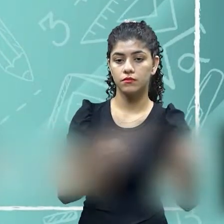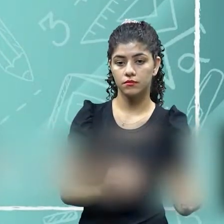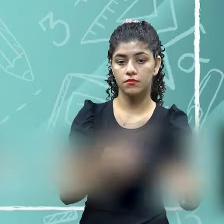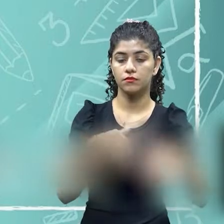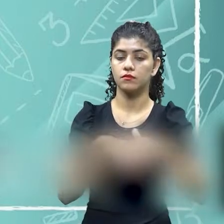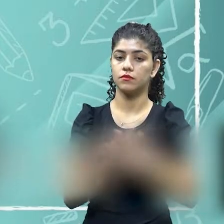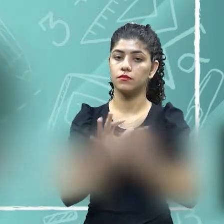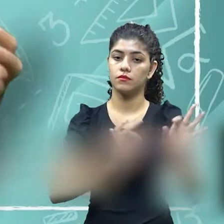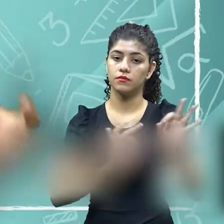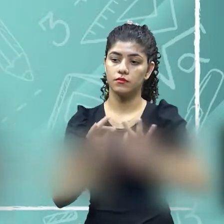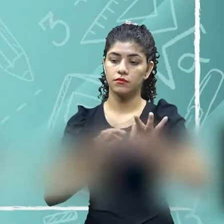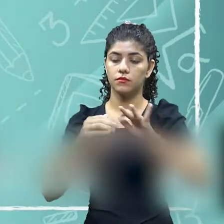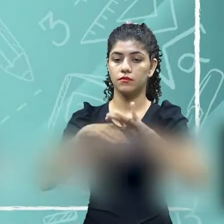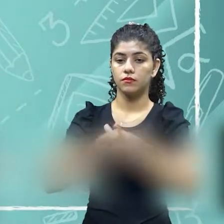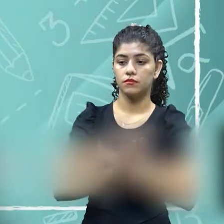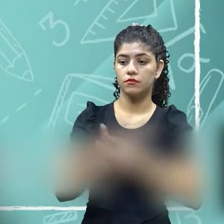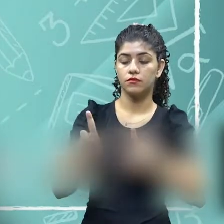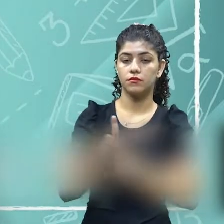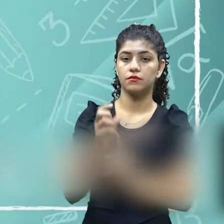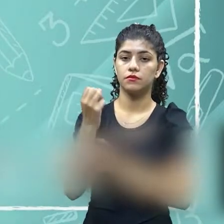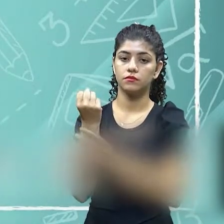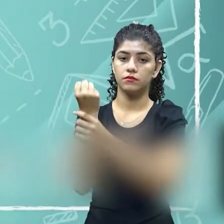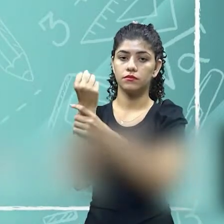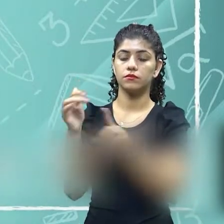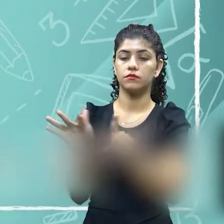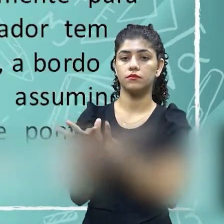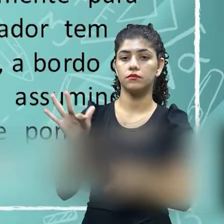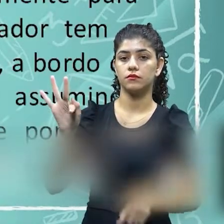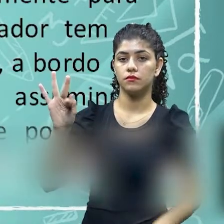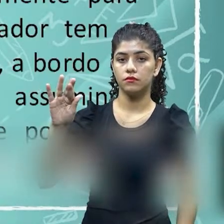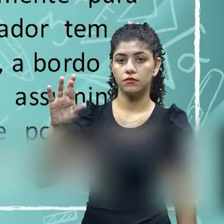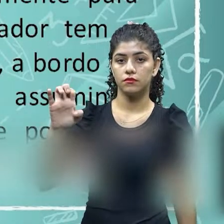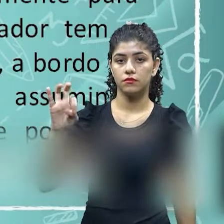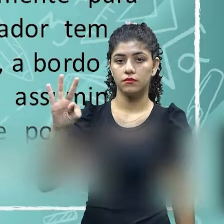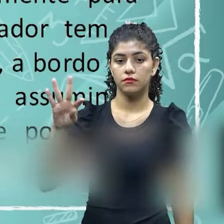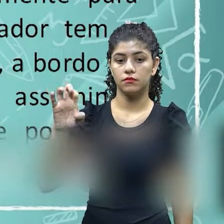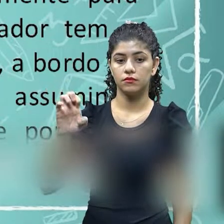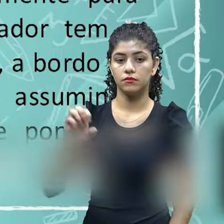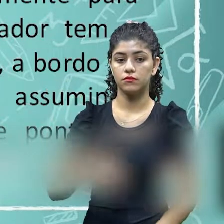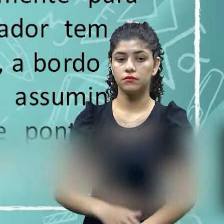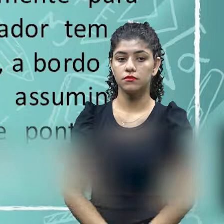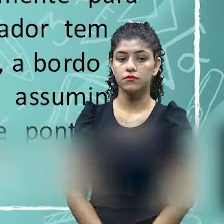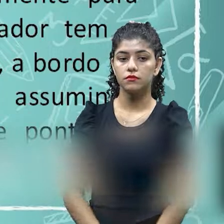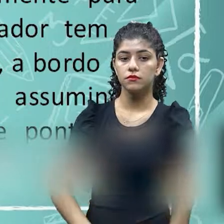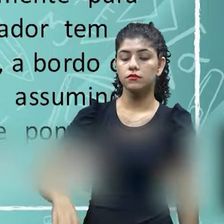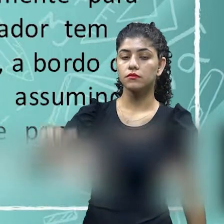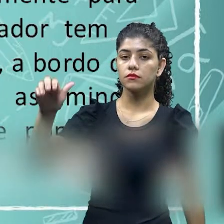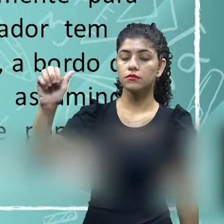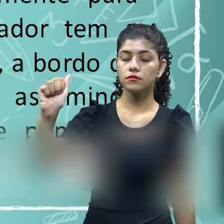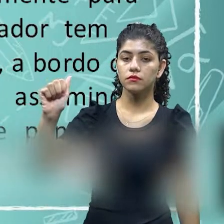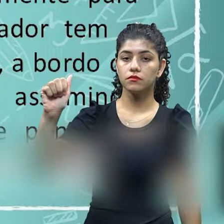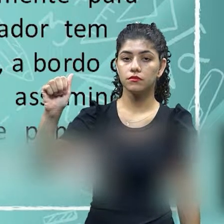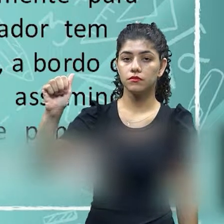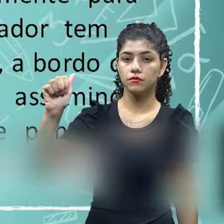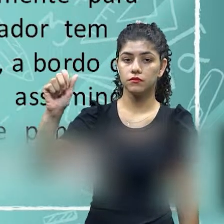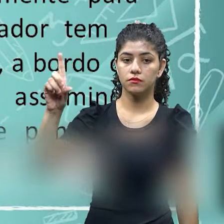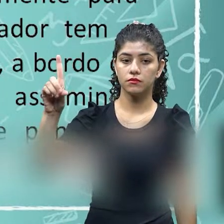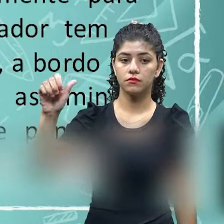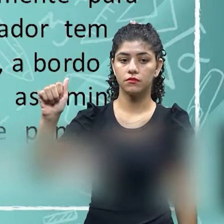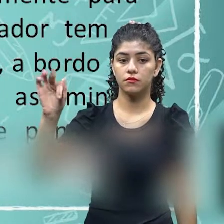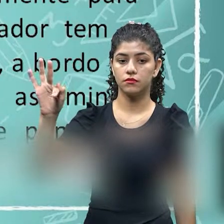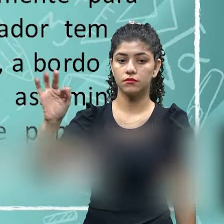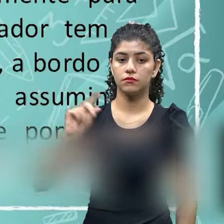transporte utilizado, o seguro da carga até a sua chegada. O DAF. O exportador deve